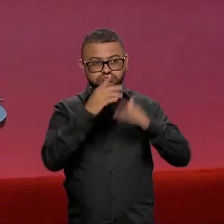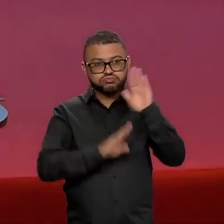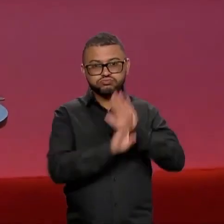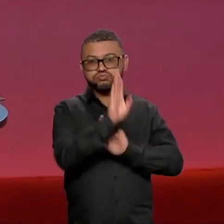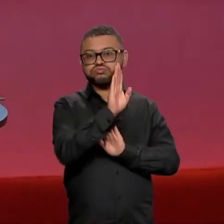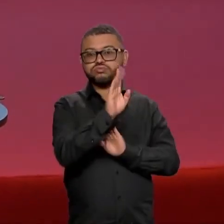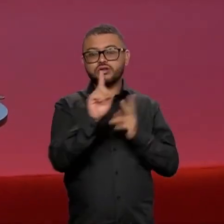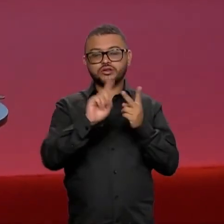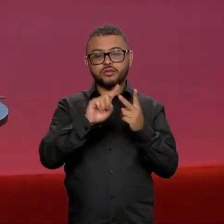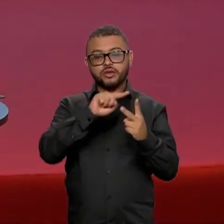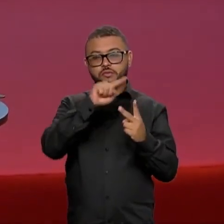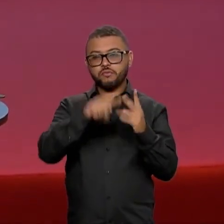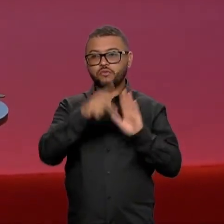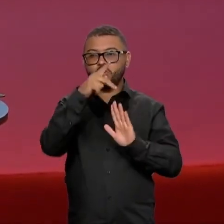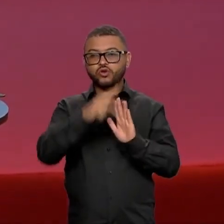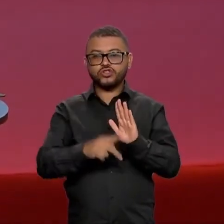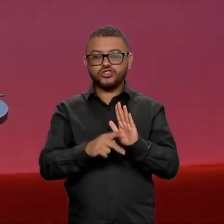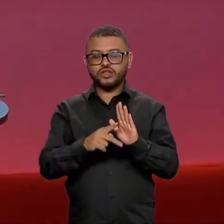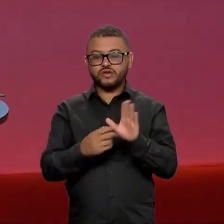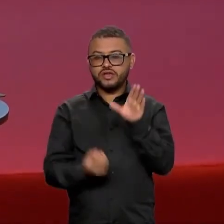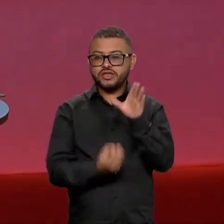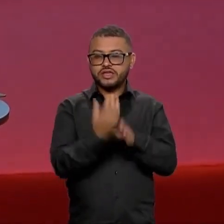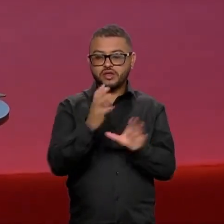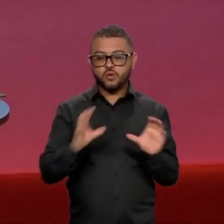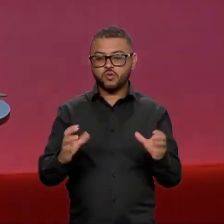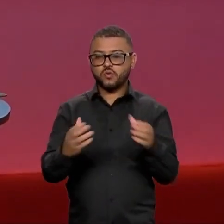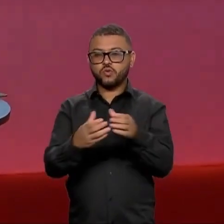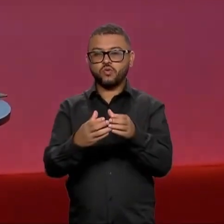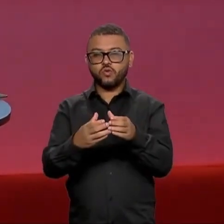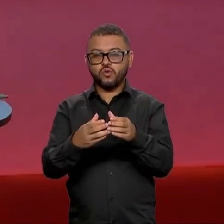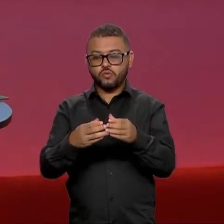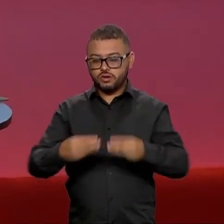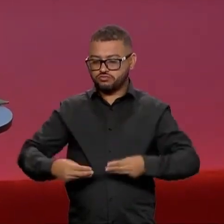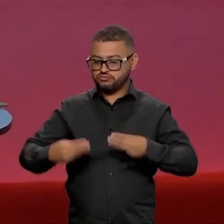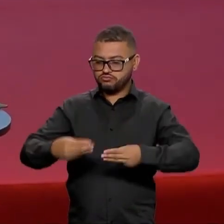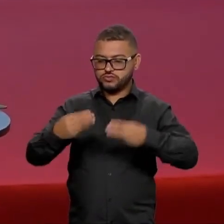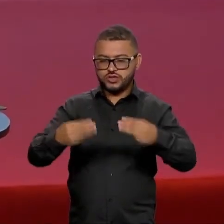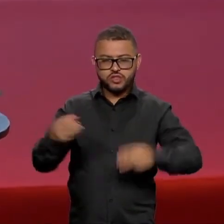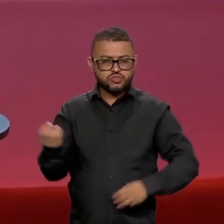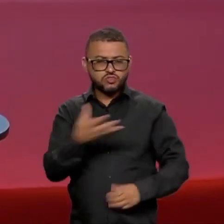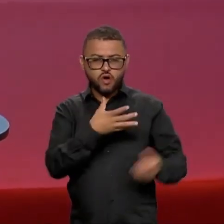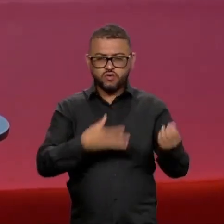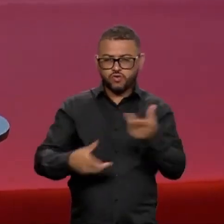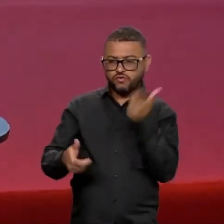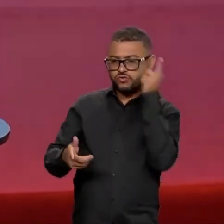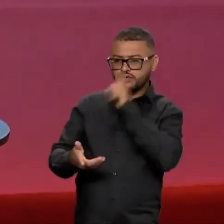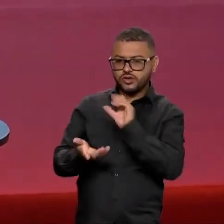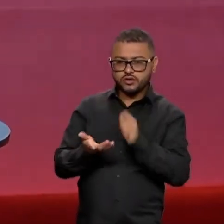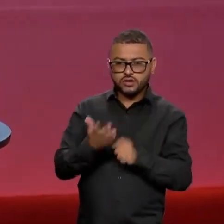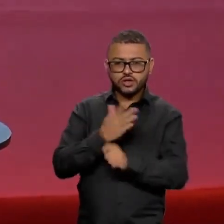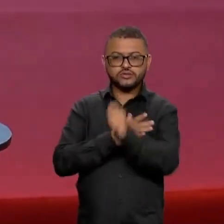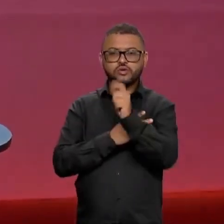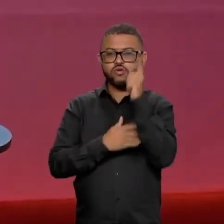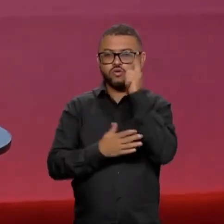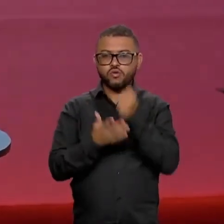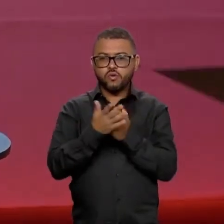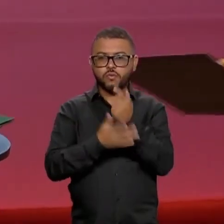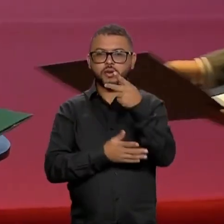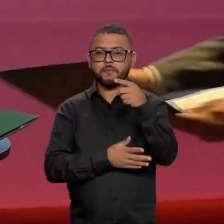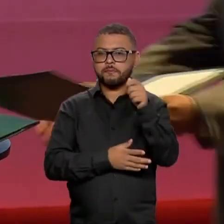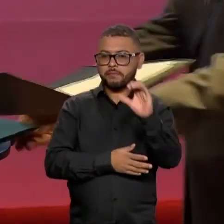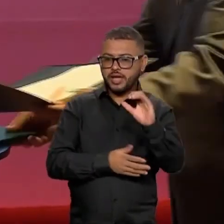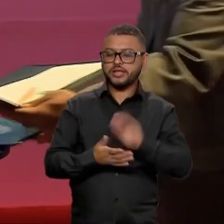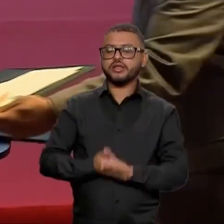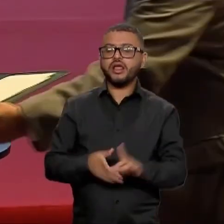crescimento. O decreto que institui a Comissão Interministerial de Inovações e Aquisições do PAC. E o decreto